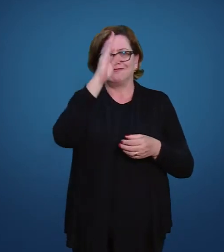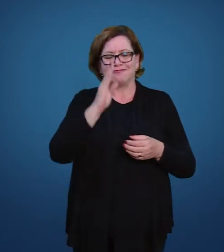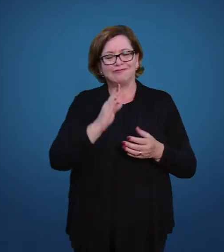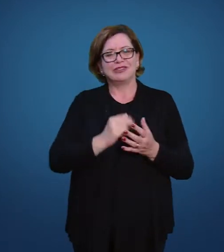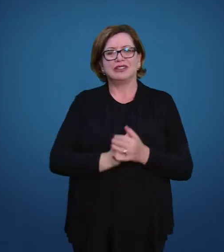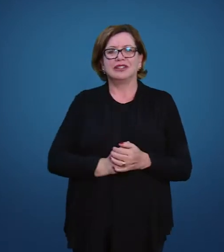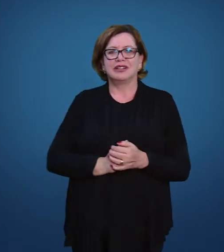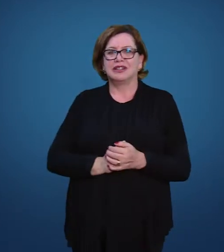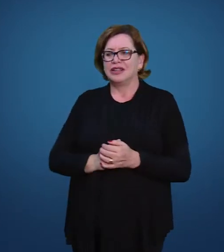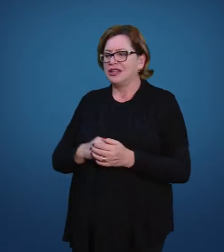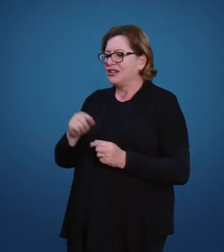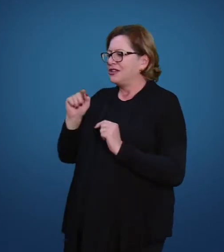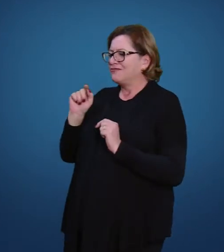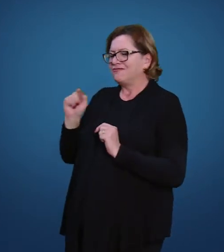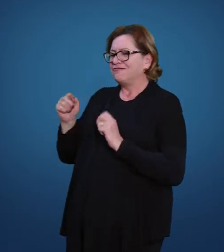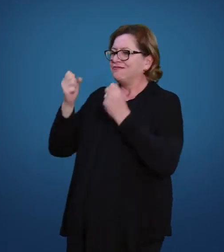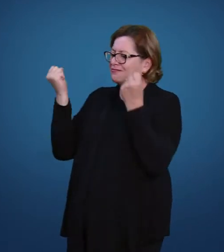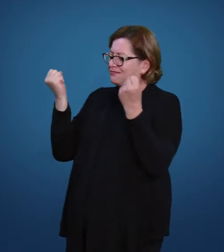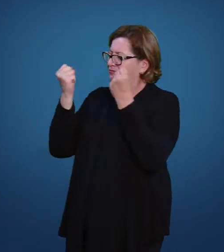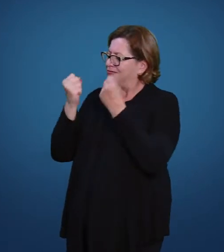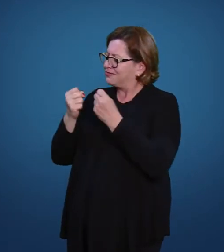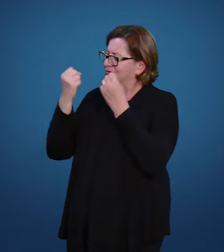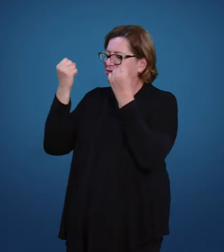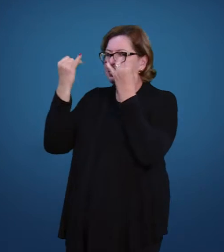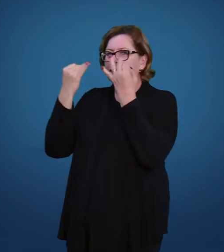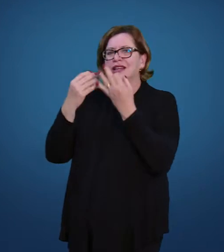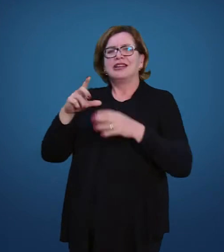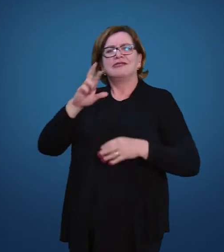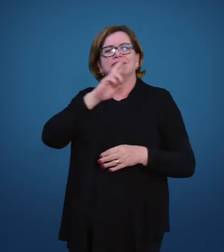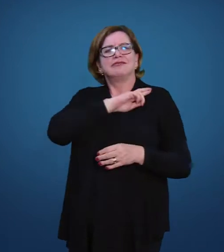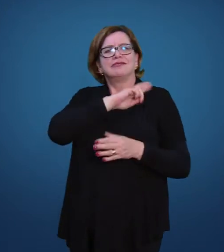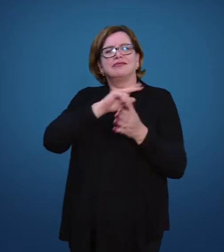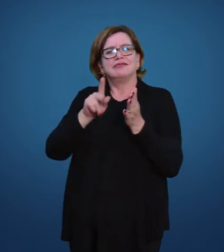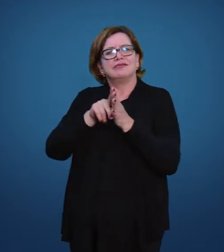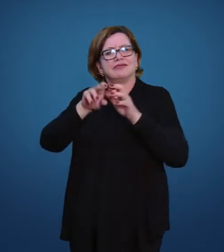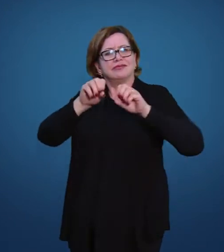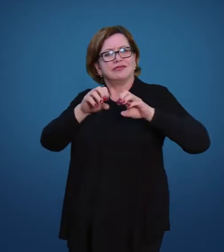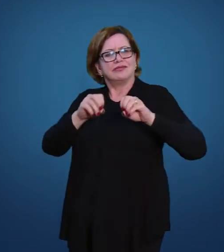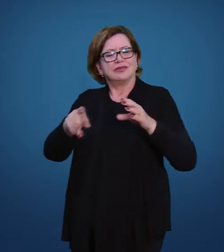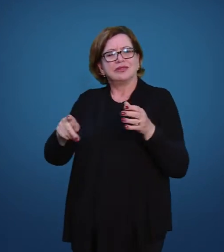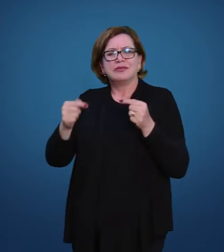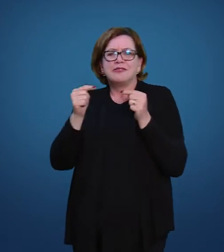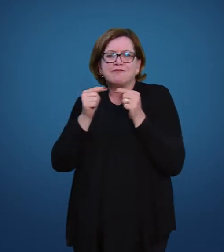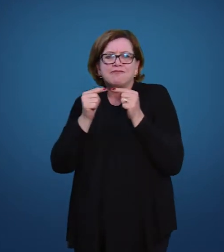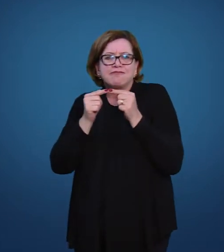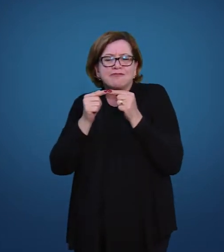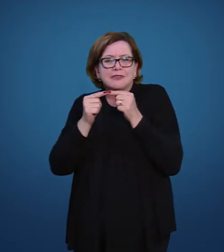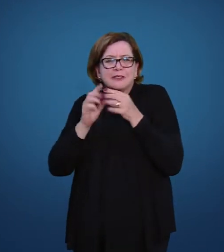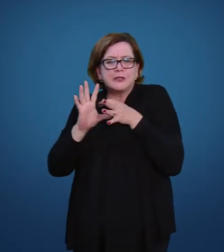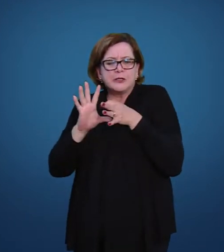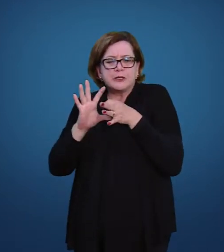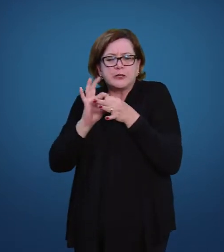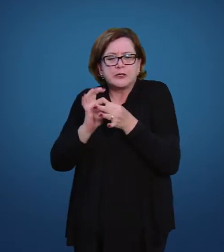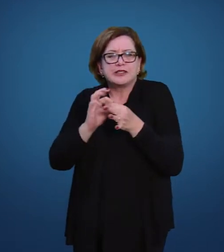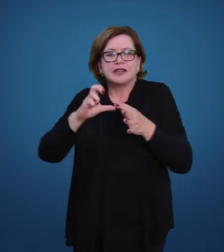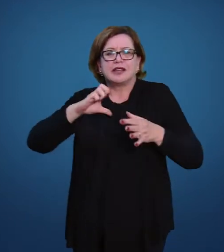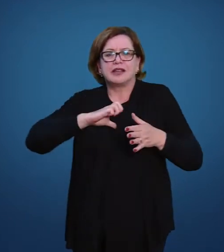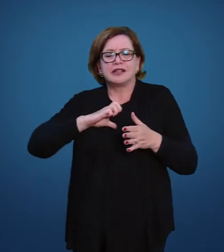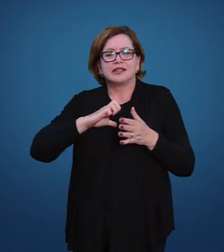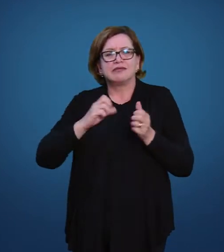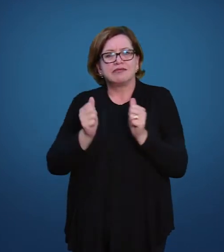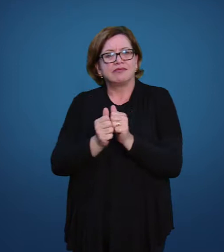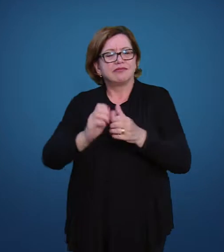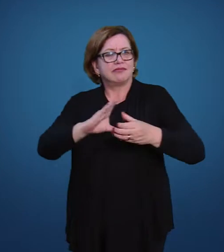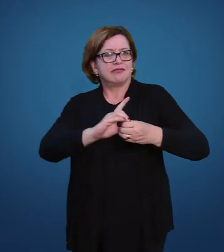comentar, então, o papel da educação na construção dessa ética para a democracia? Pois é. Eu